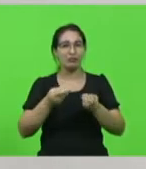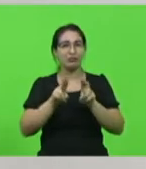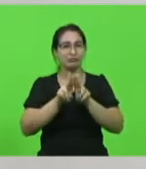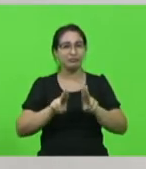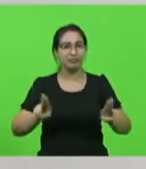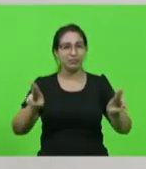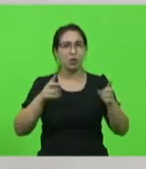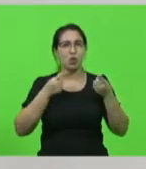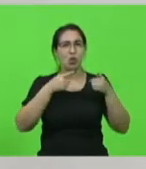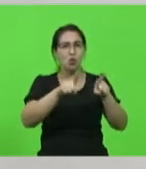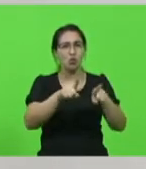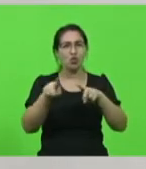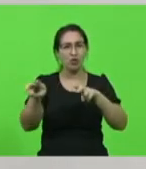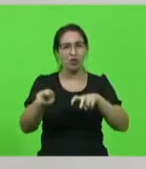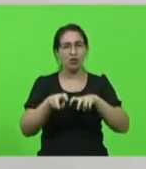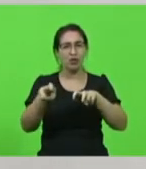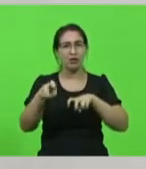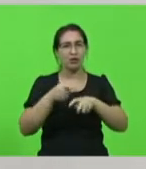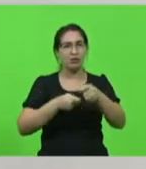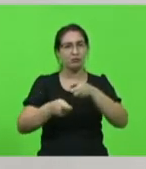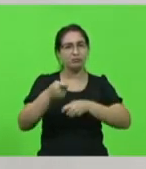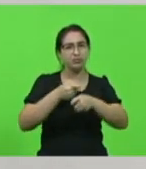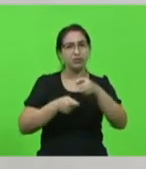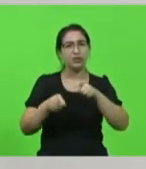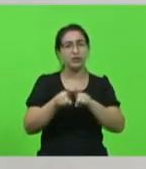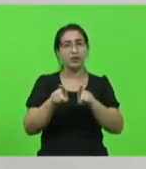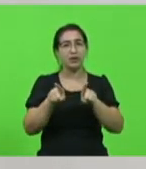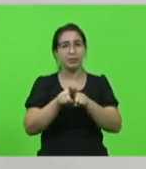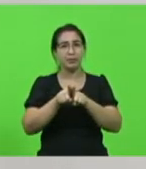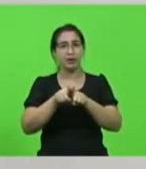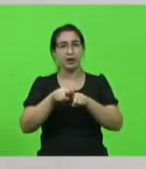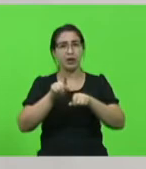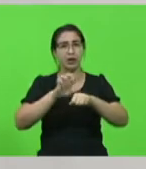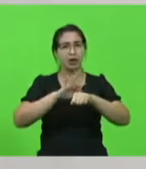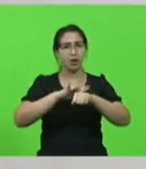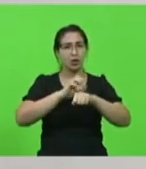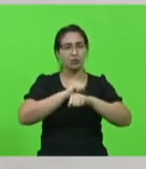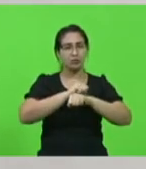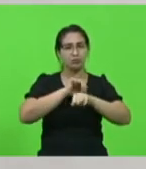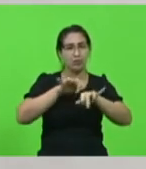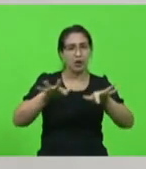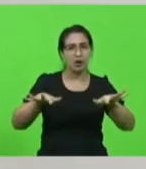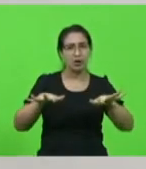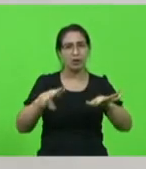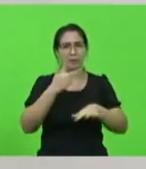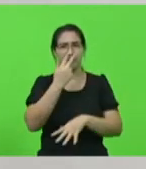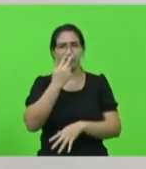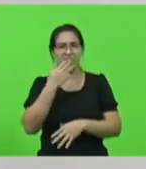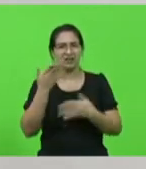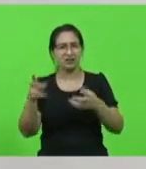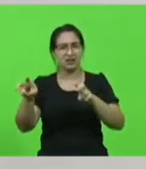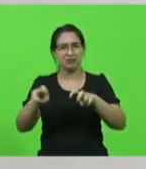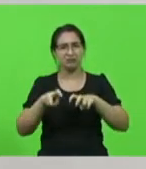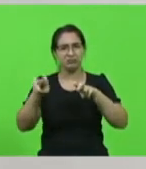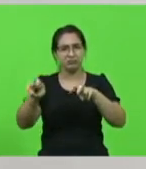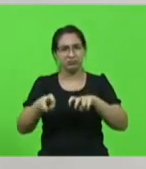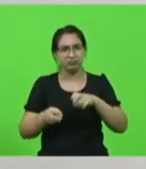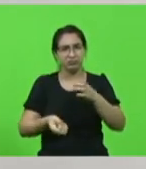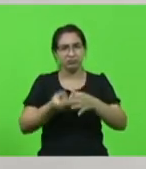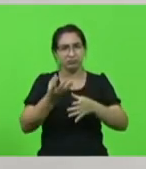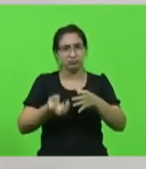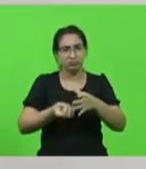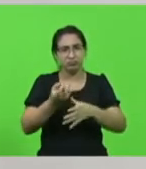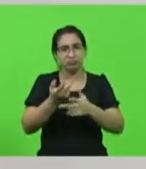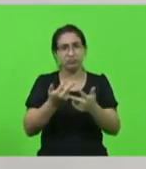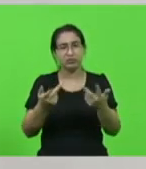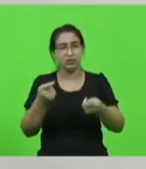combate ao agronegócio e à pandemia, como se o agronegócio fosse uma praga. Eu quero saber qual parte disso, deputado